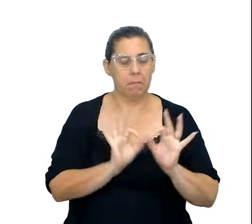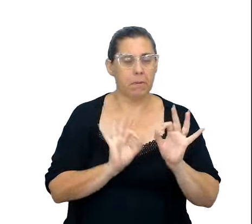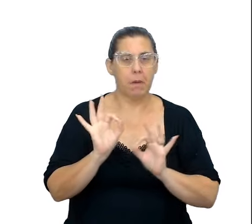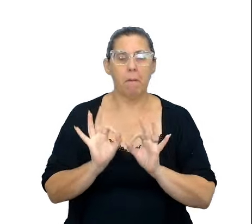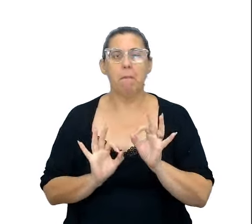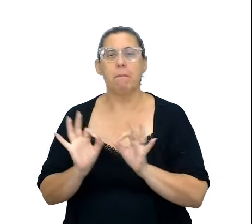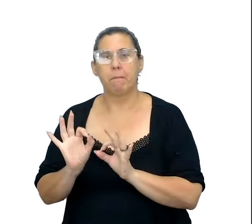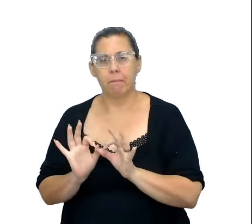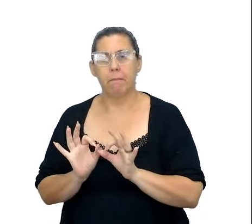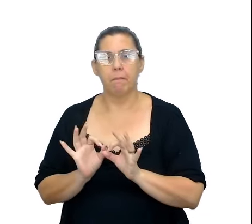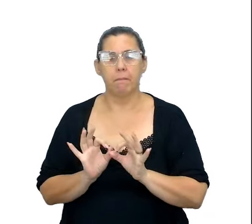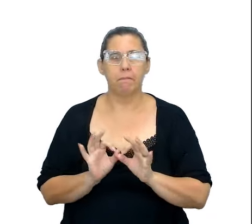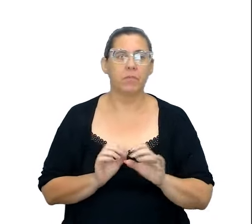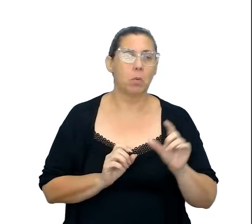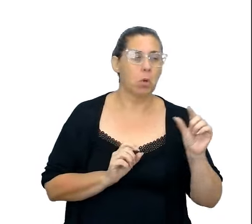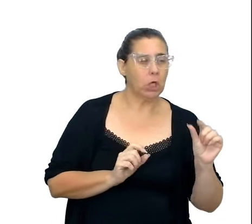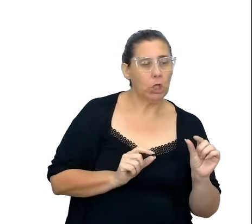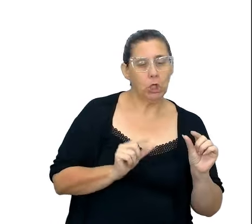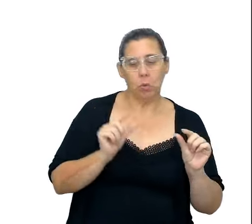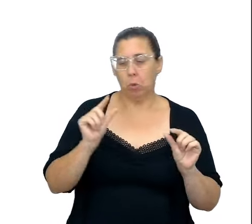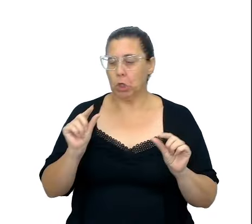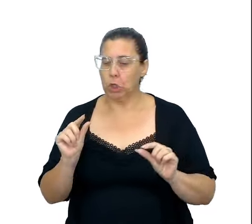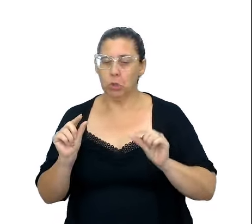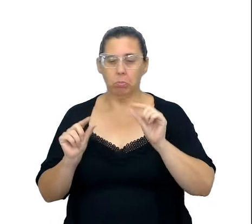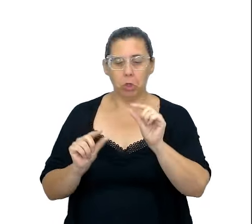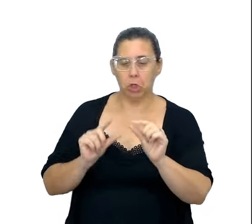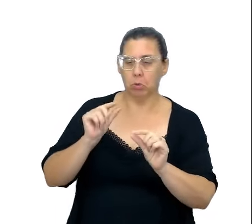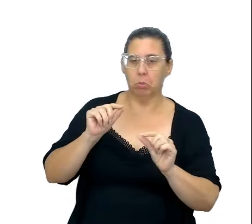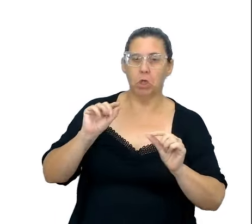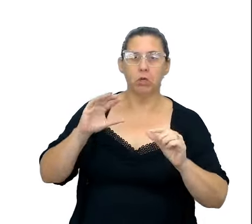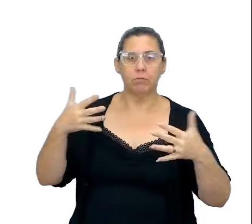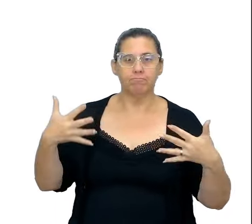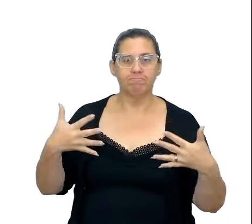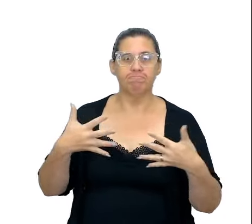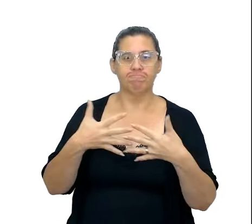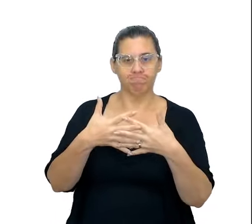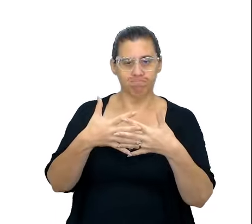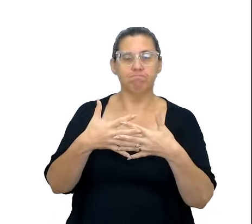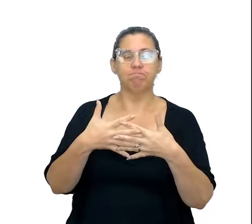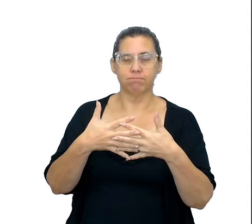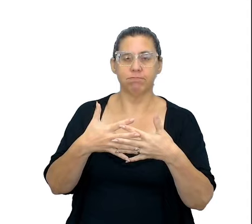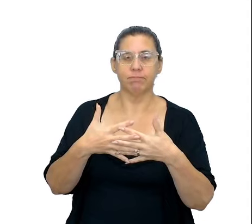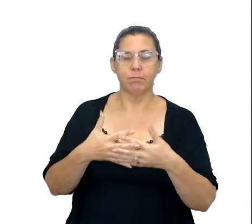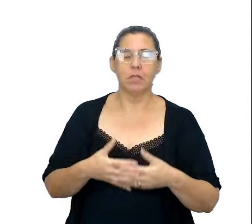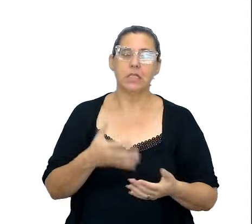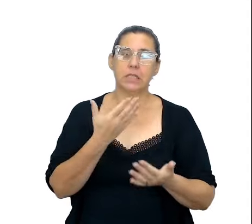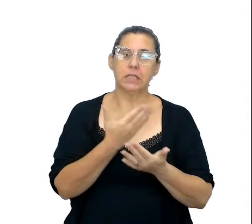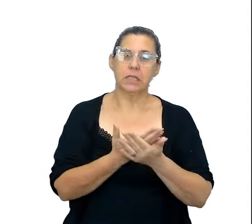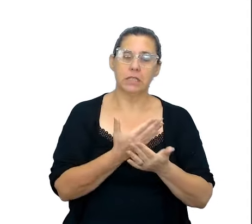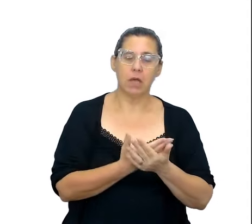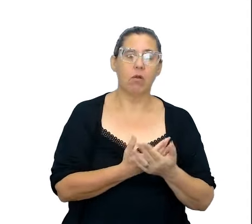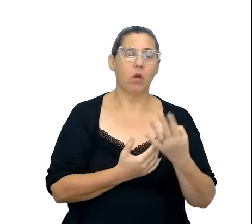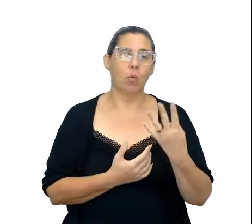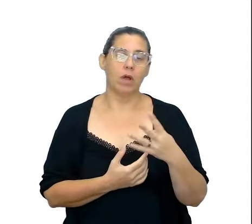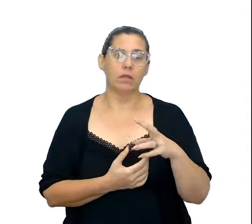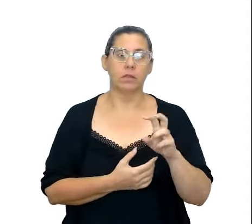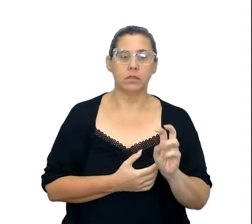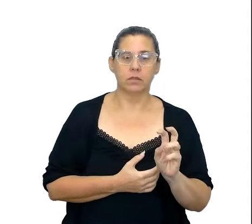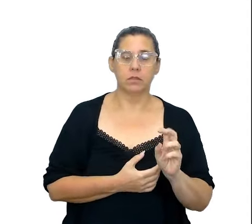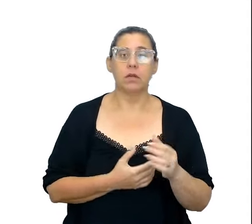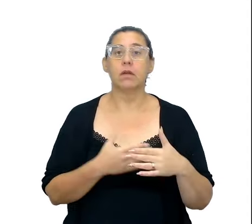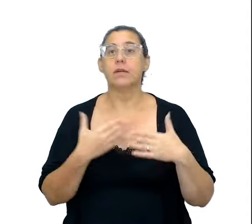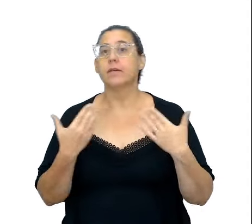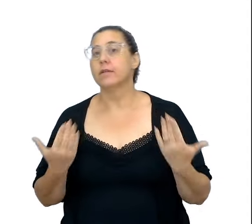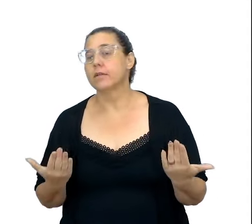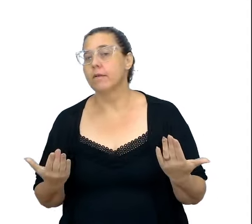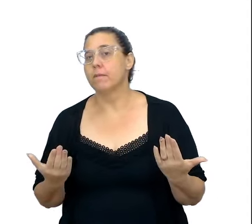um pouquinho já num nível um pouquinho mais complexo aqui, né, no trabalho já com conto, nas aulas 4 e 5. E aí ele